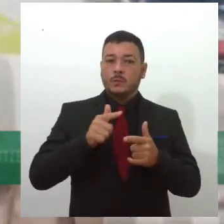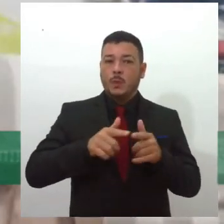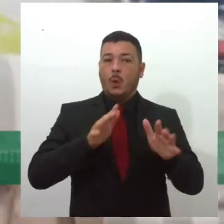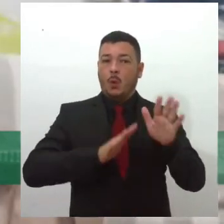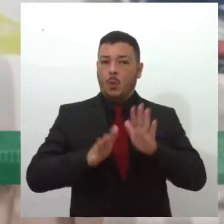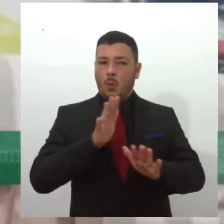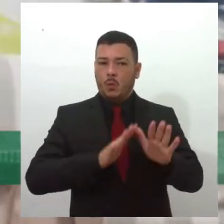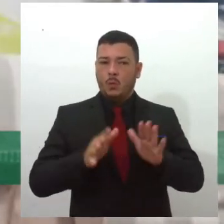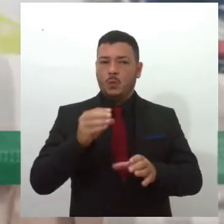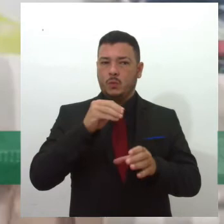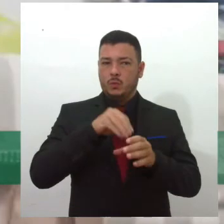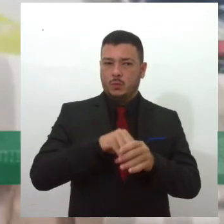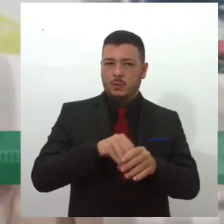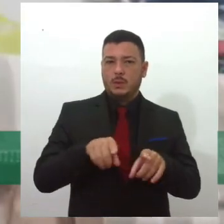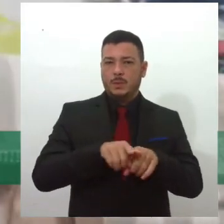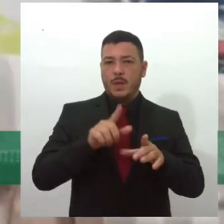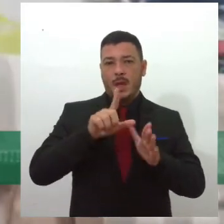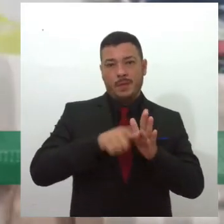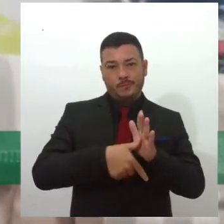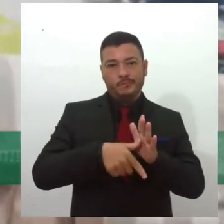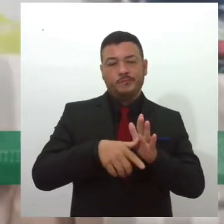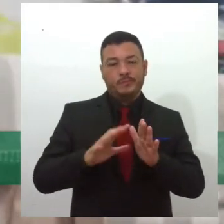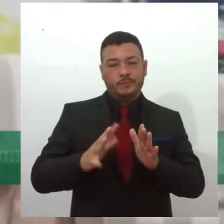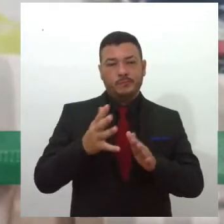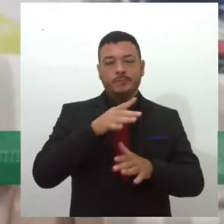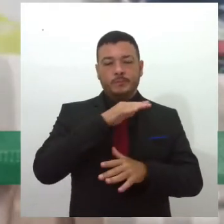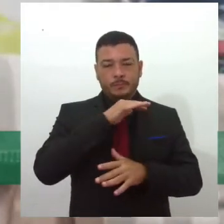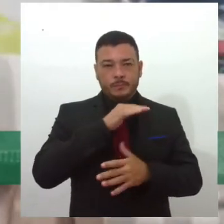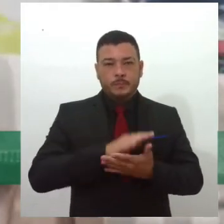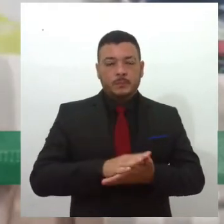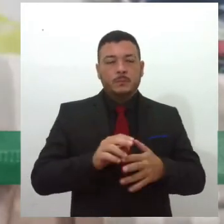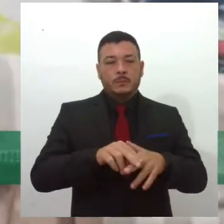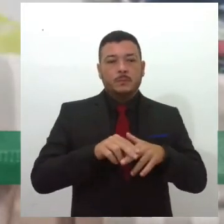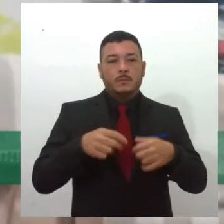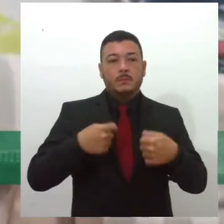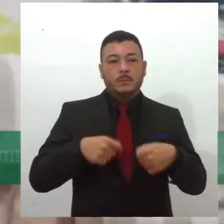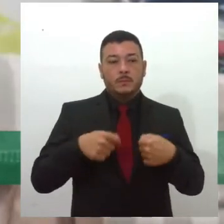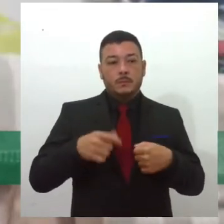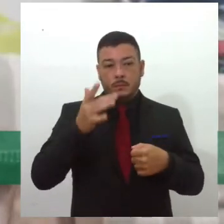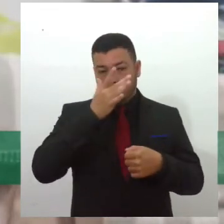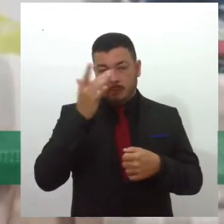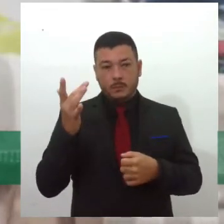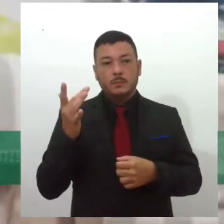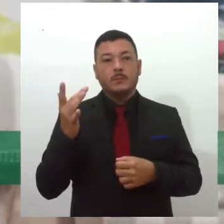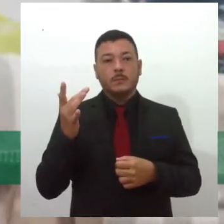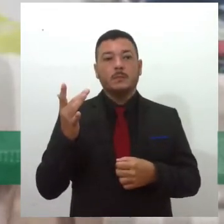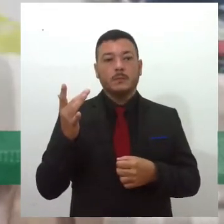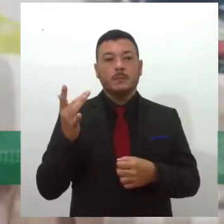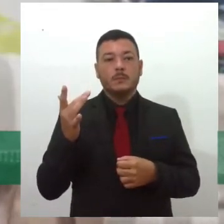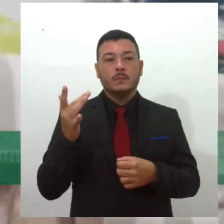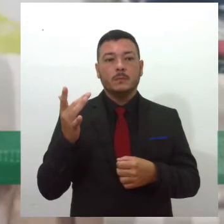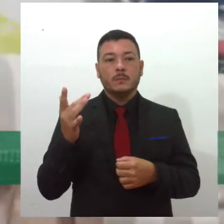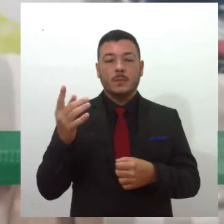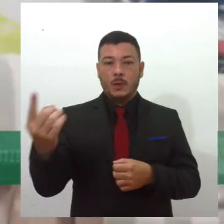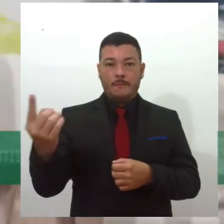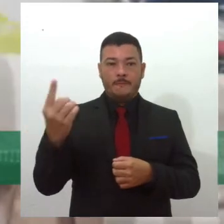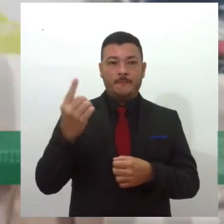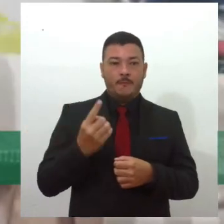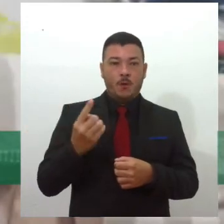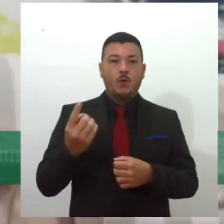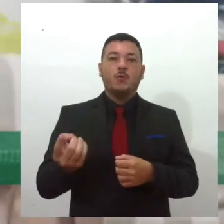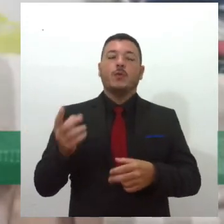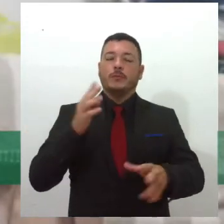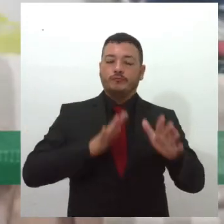saúde ficaram muito atrasadas. Então, é muito necessário que as pessoas voltem com as pessoas já vacinadas voltem a cuidar da